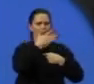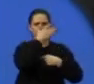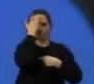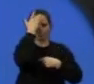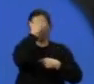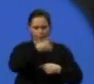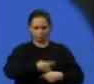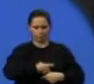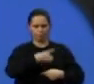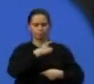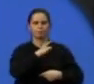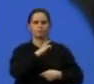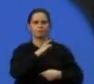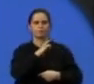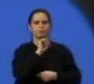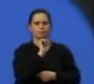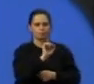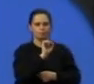vítima ter